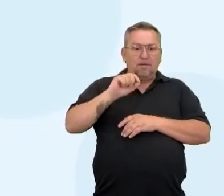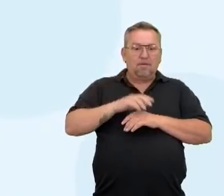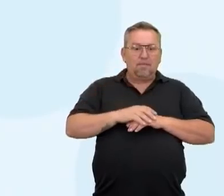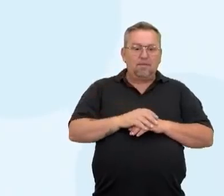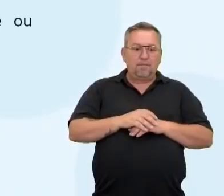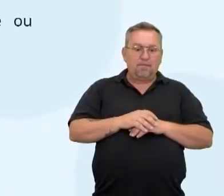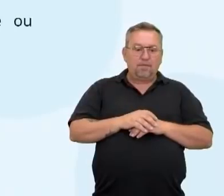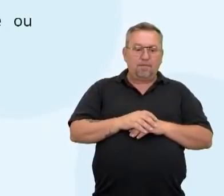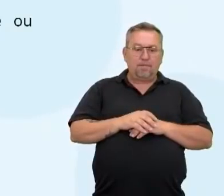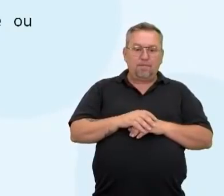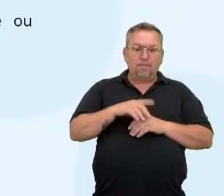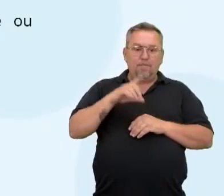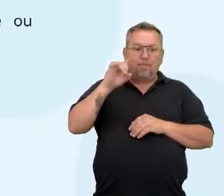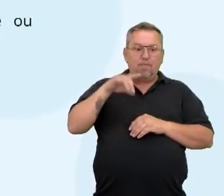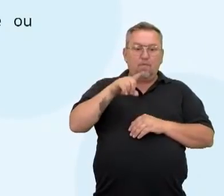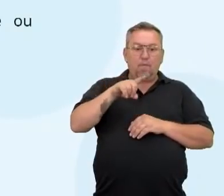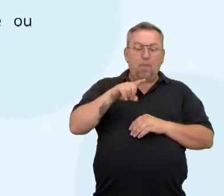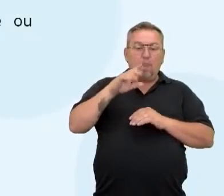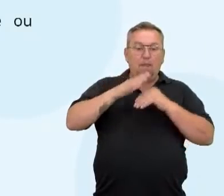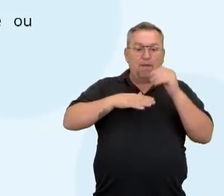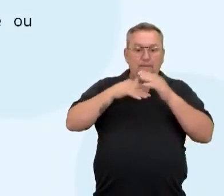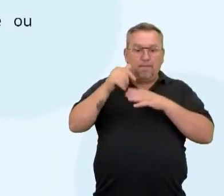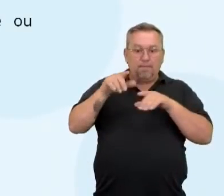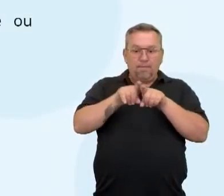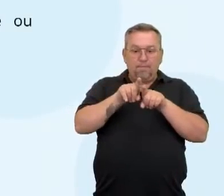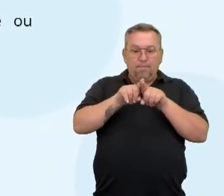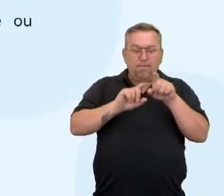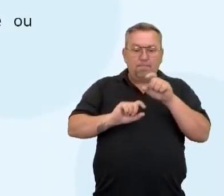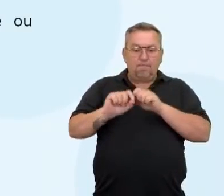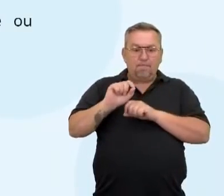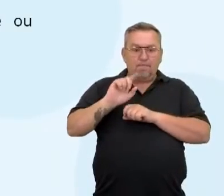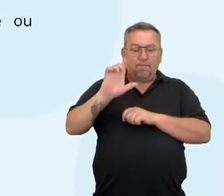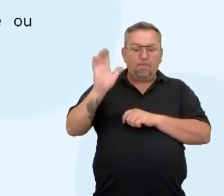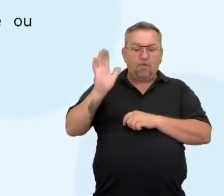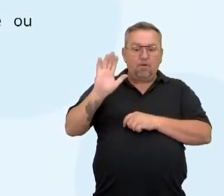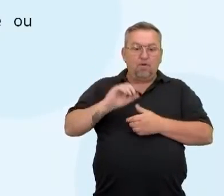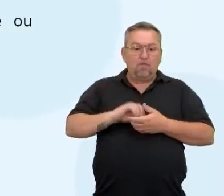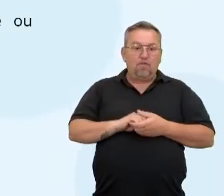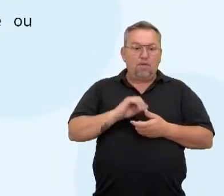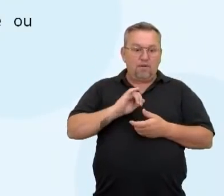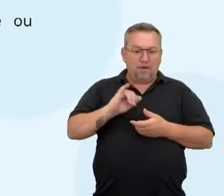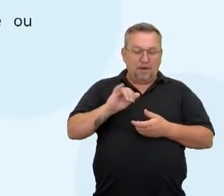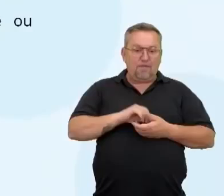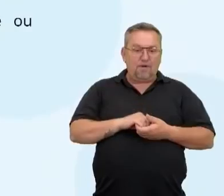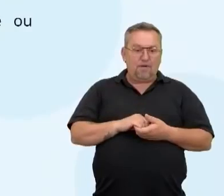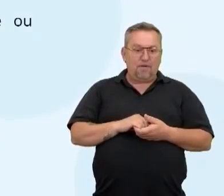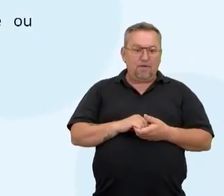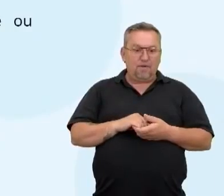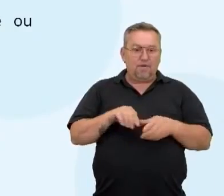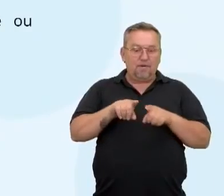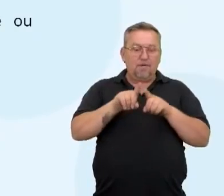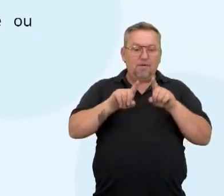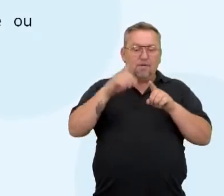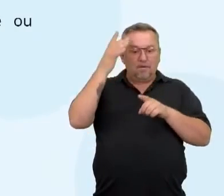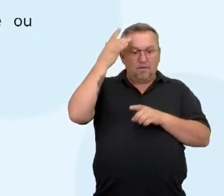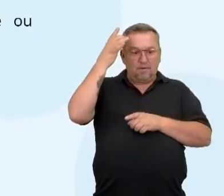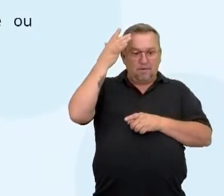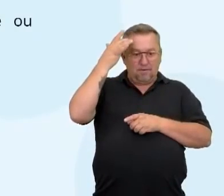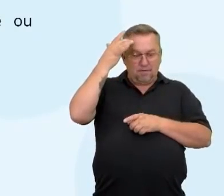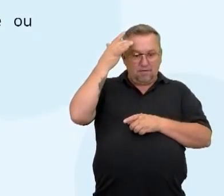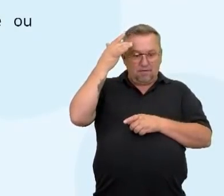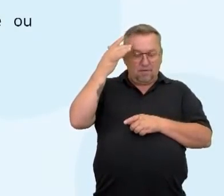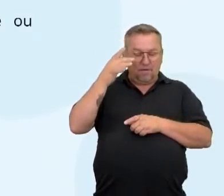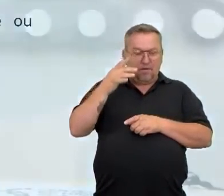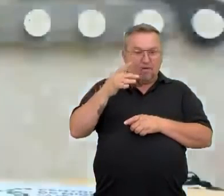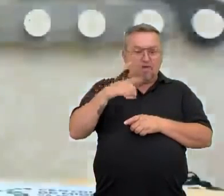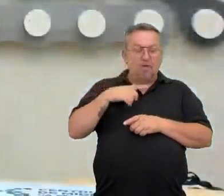Então, é isso, eu vou deixar para vocês aí as habilidades, até a próxima aula e tem um recadinho para vocês acessarem a partir de amanhã a